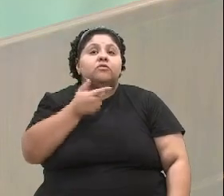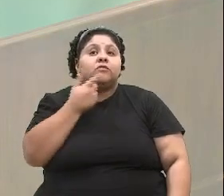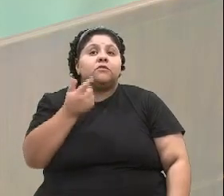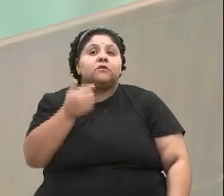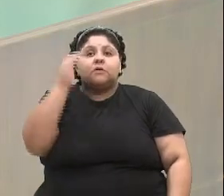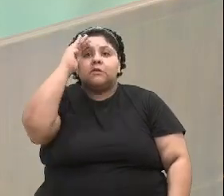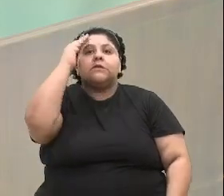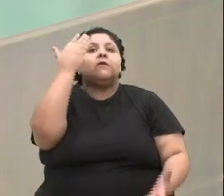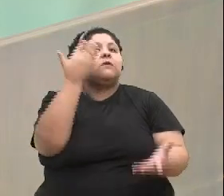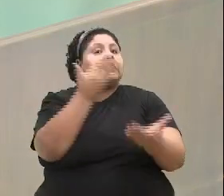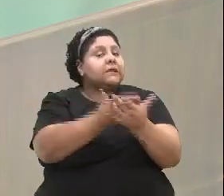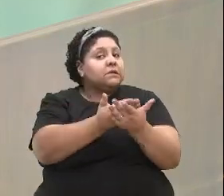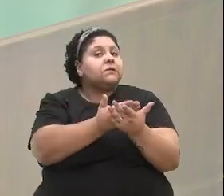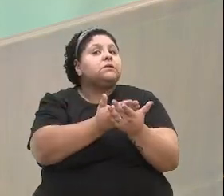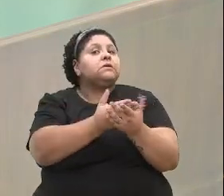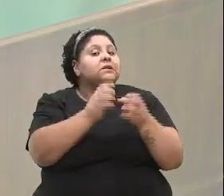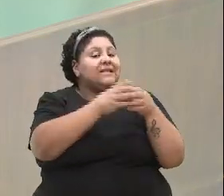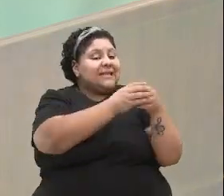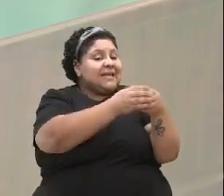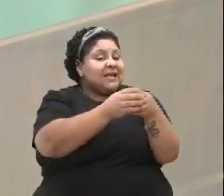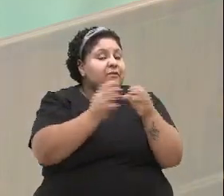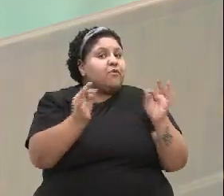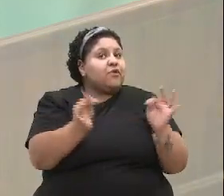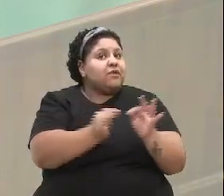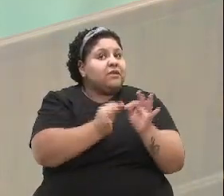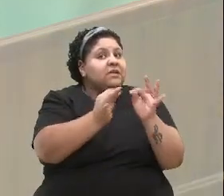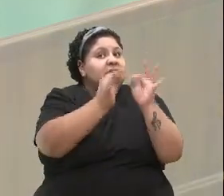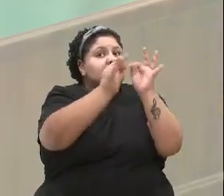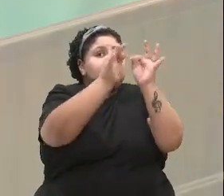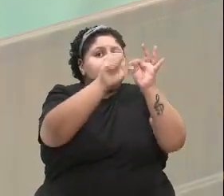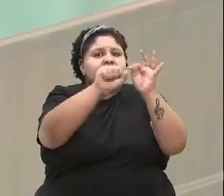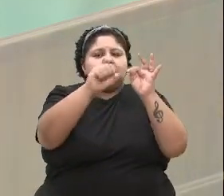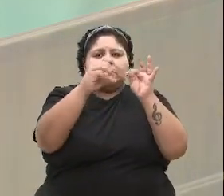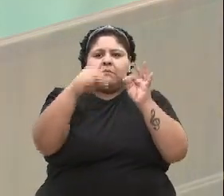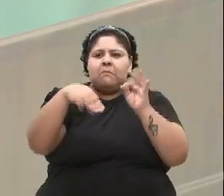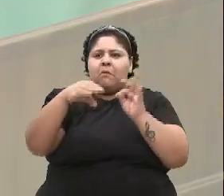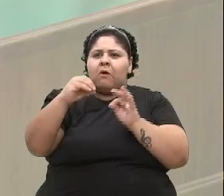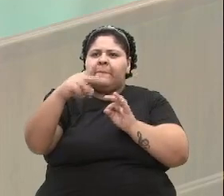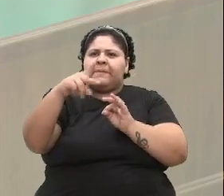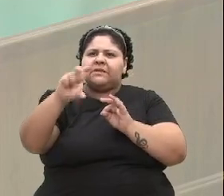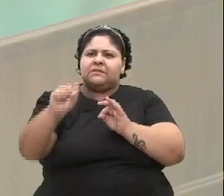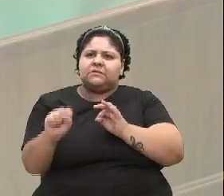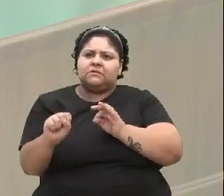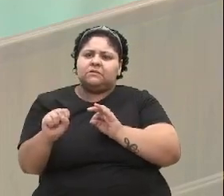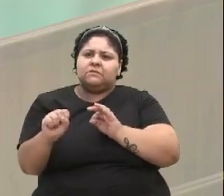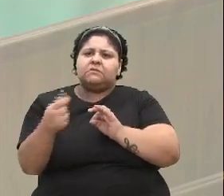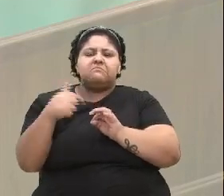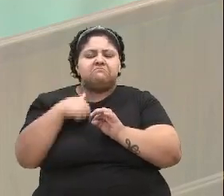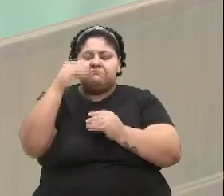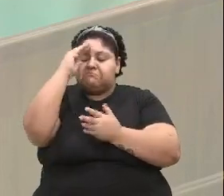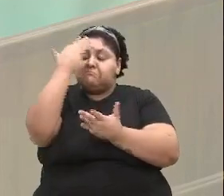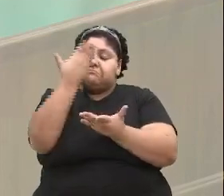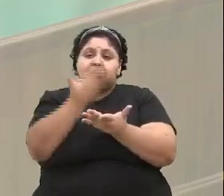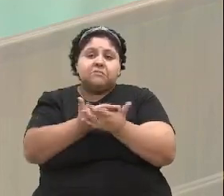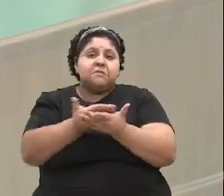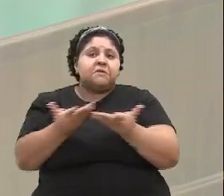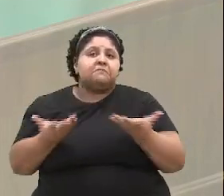confio na na Equipe técnica da smos e eu confio